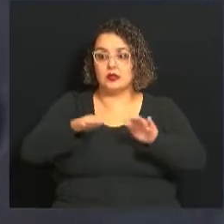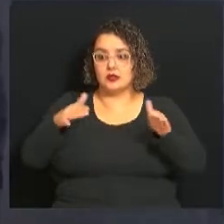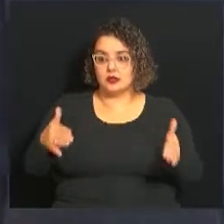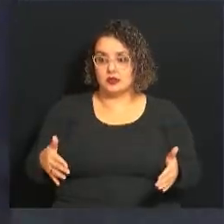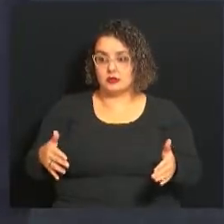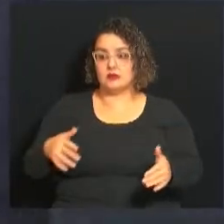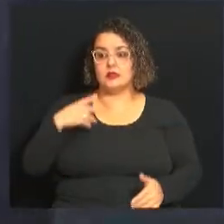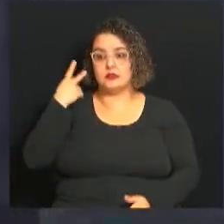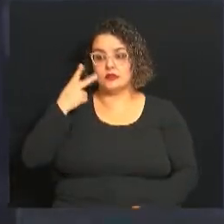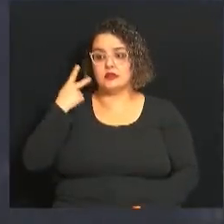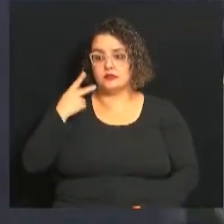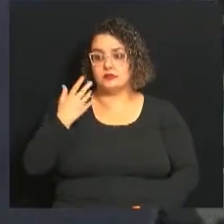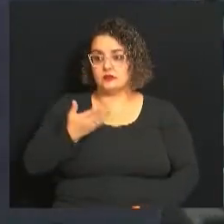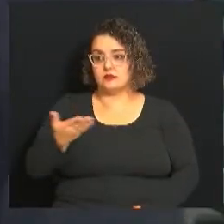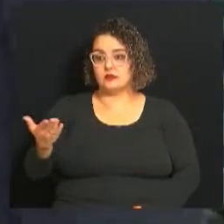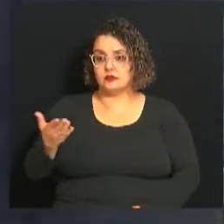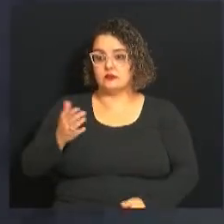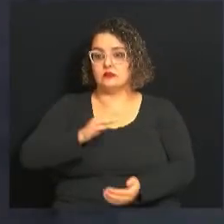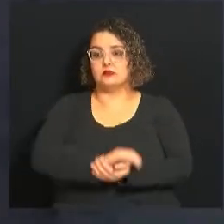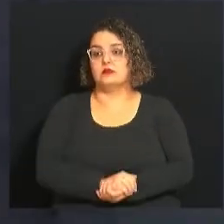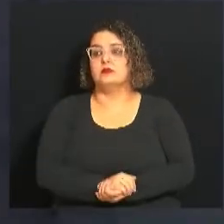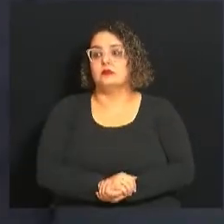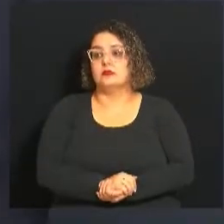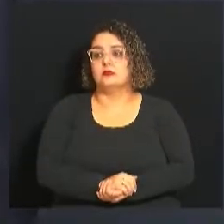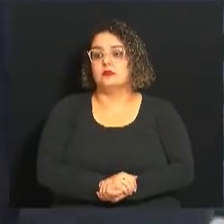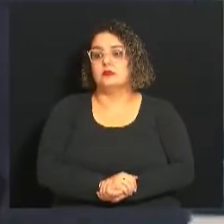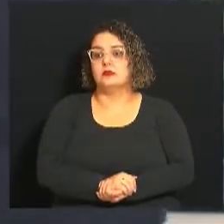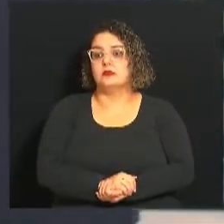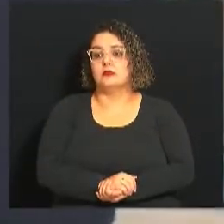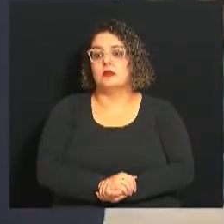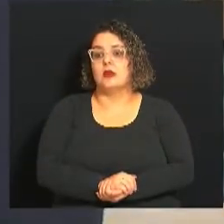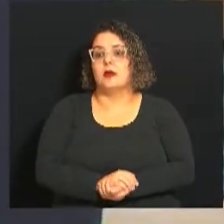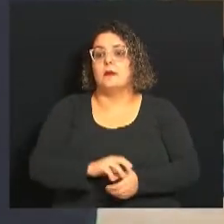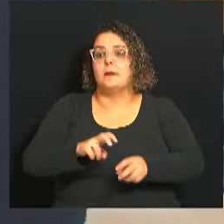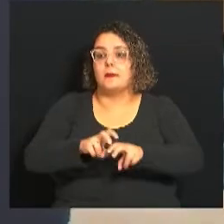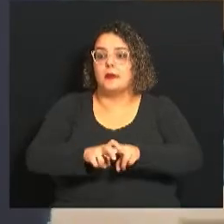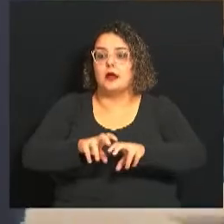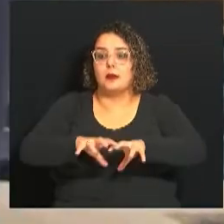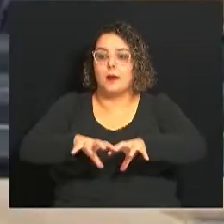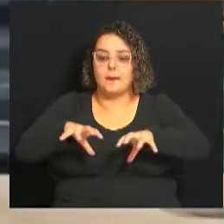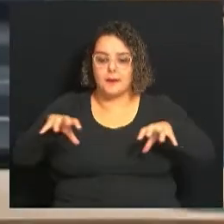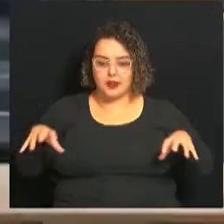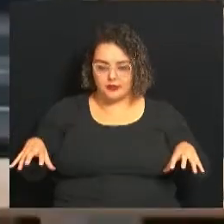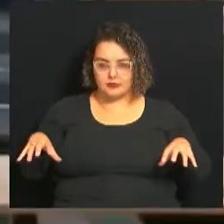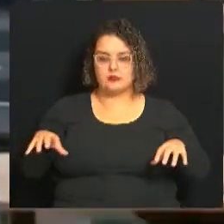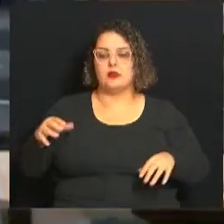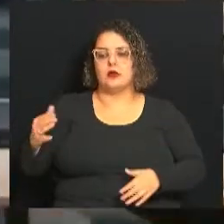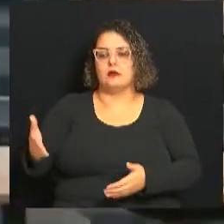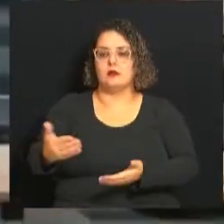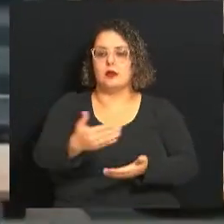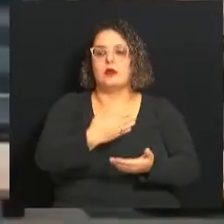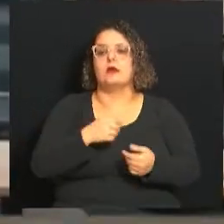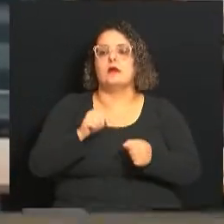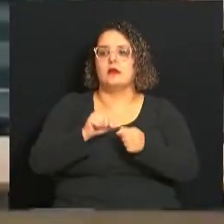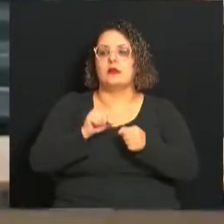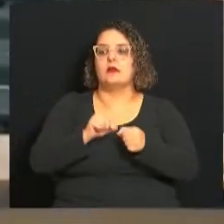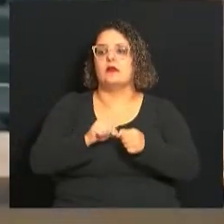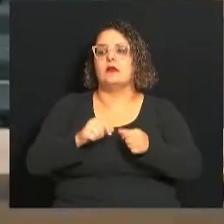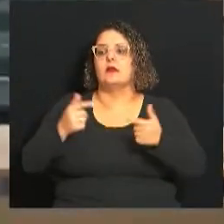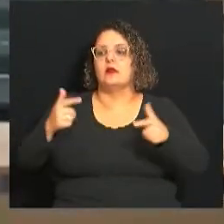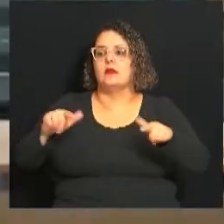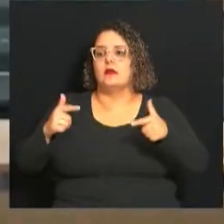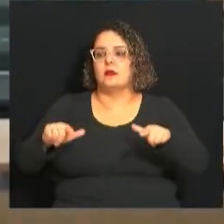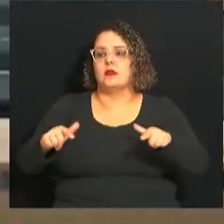né? Então, parte das poltronas foram retiradas do teatro para que fosse feito aqui o espaço para